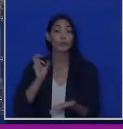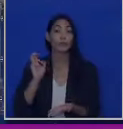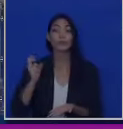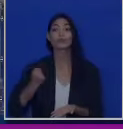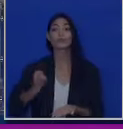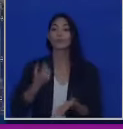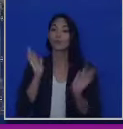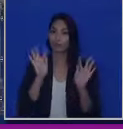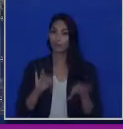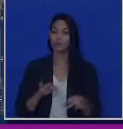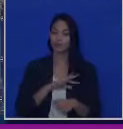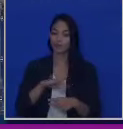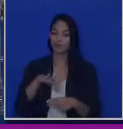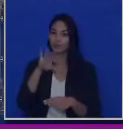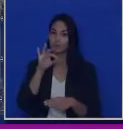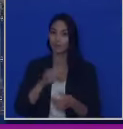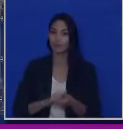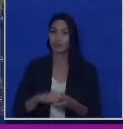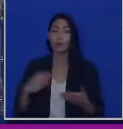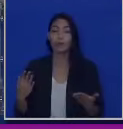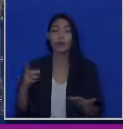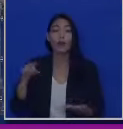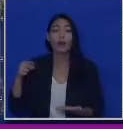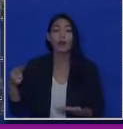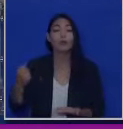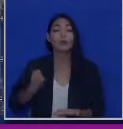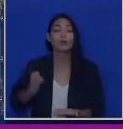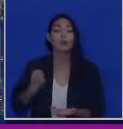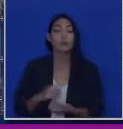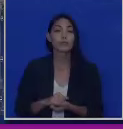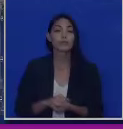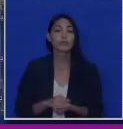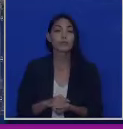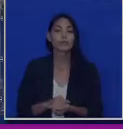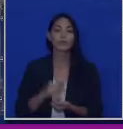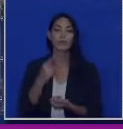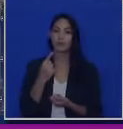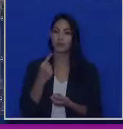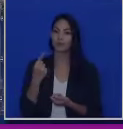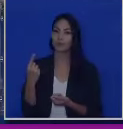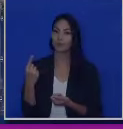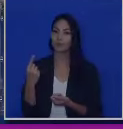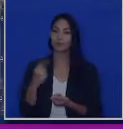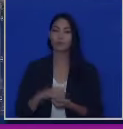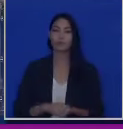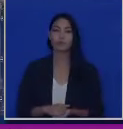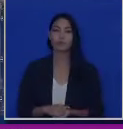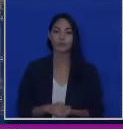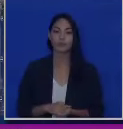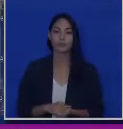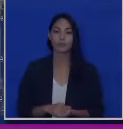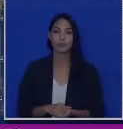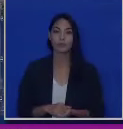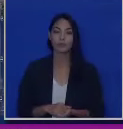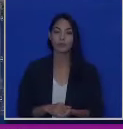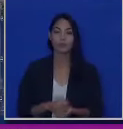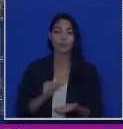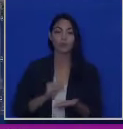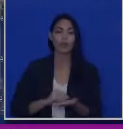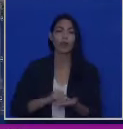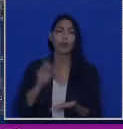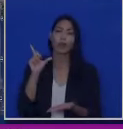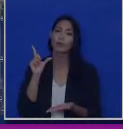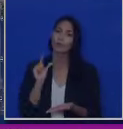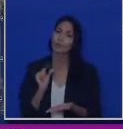para fecharmos o nosso sorteio. Qual é a próxima bola que está chegando? É número 11, bola 11. Falta